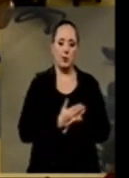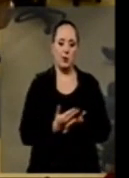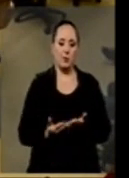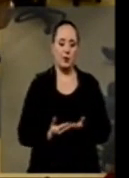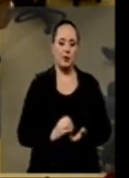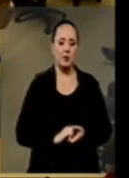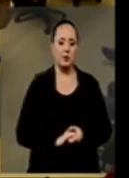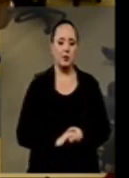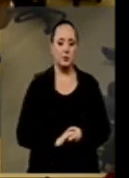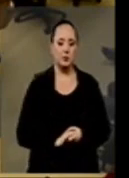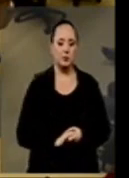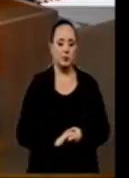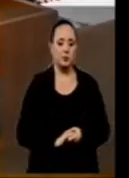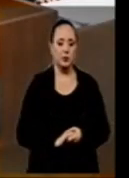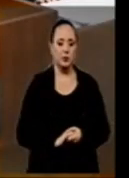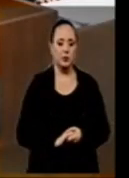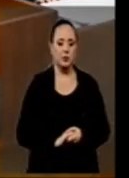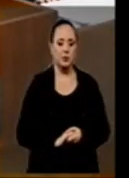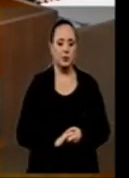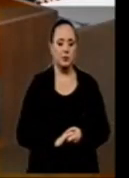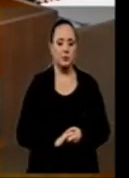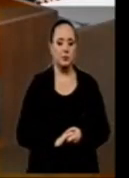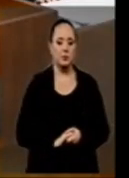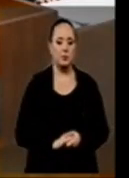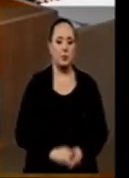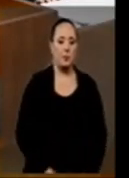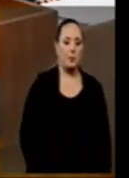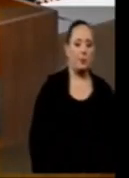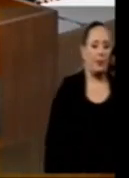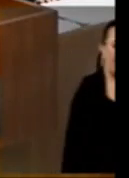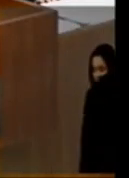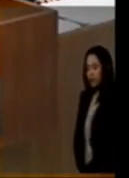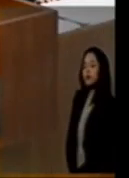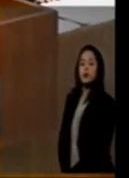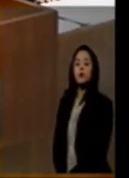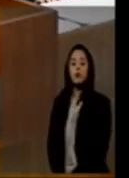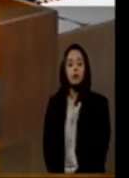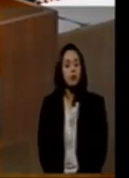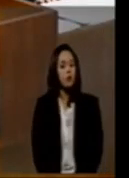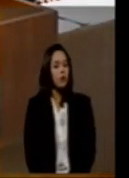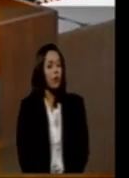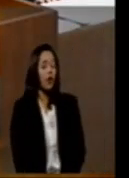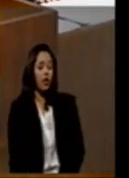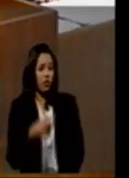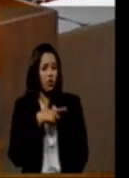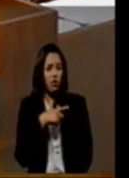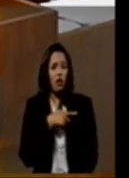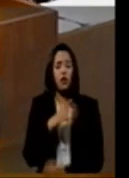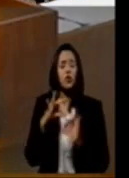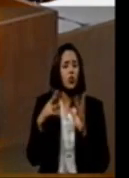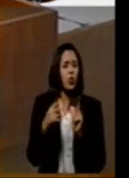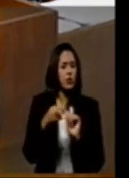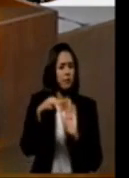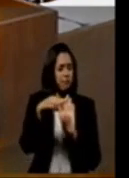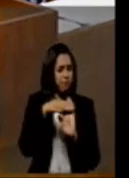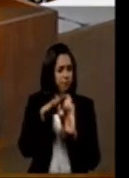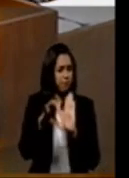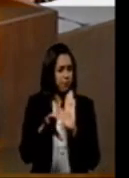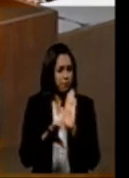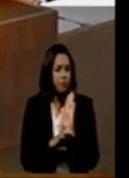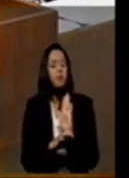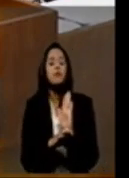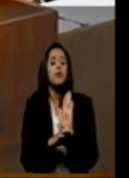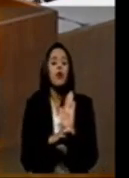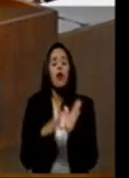e com vistas devolvidas os referendos e as medidas cautelares em